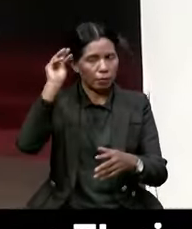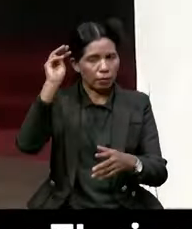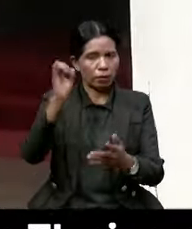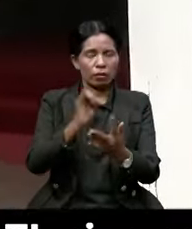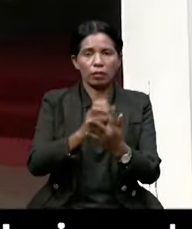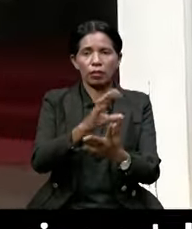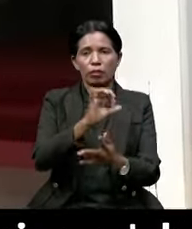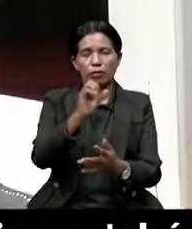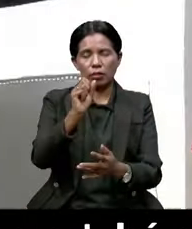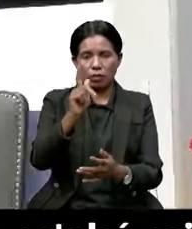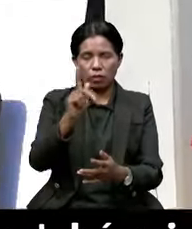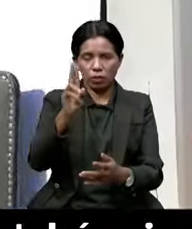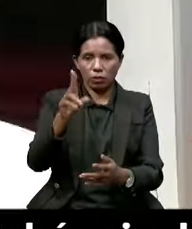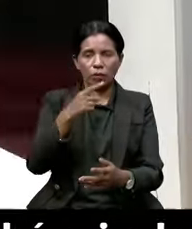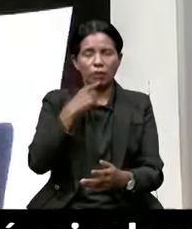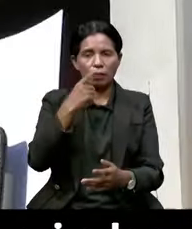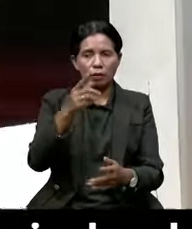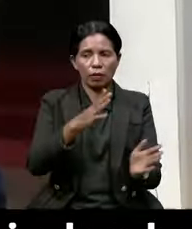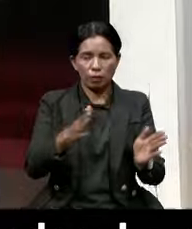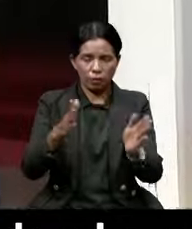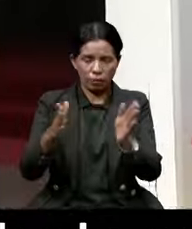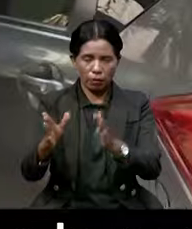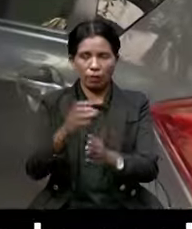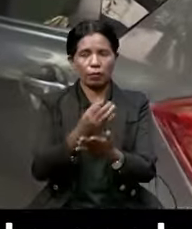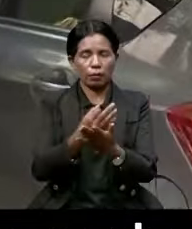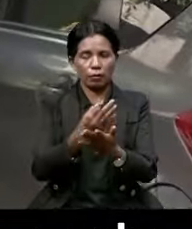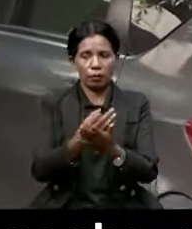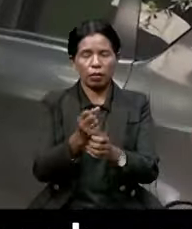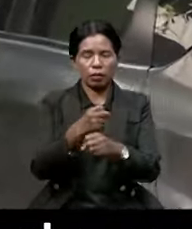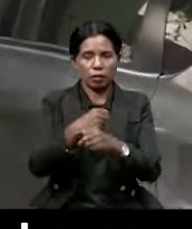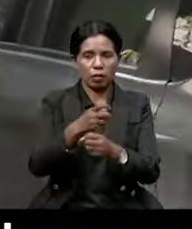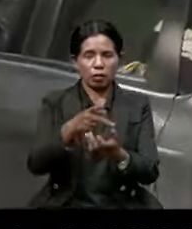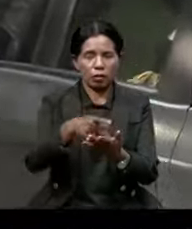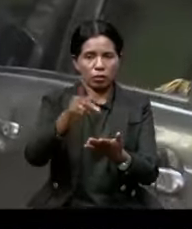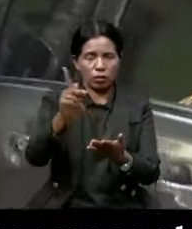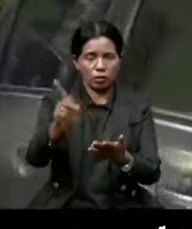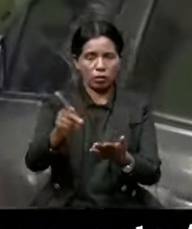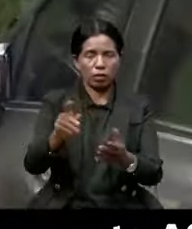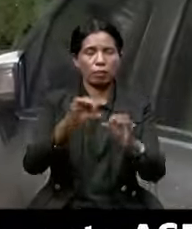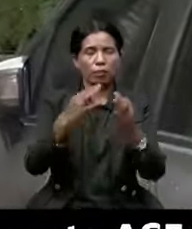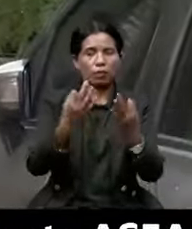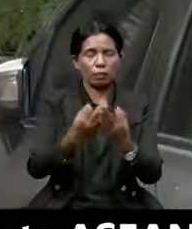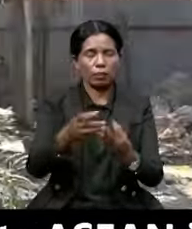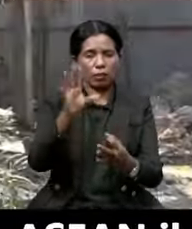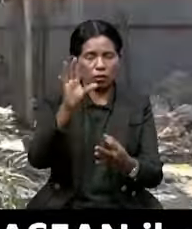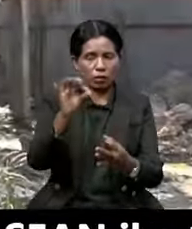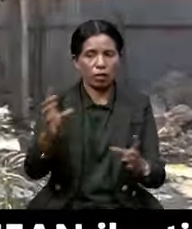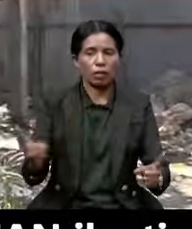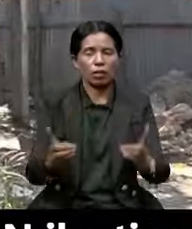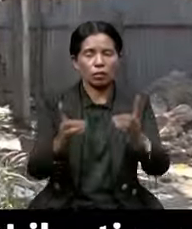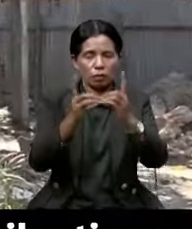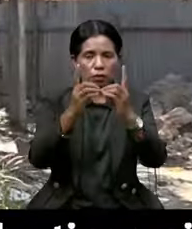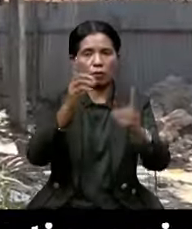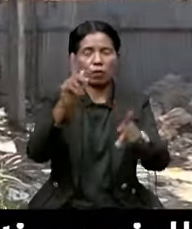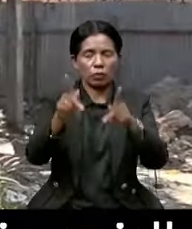Francisco da Costa Guterres Ateten prepara um orçamento atual compensação para uma caência no setum para a sua comunidade Sira e